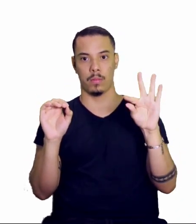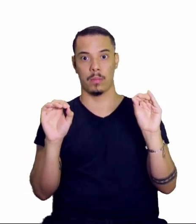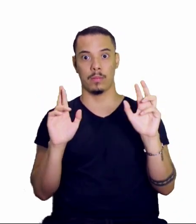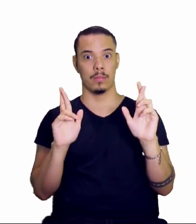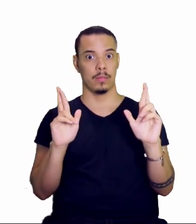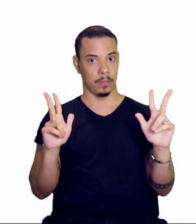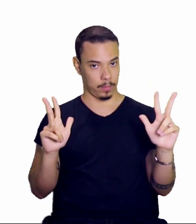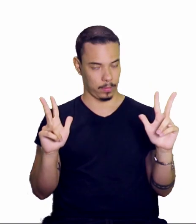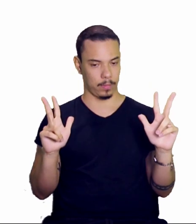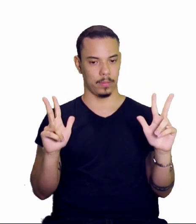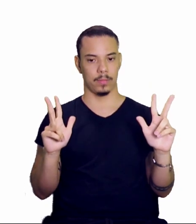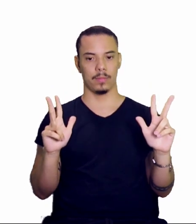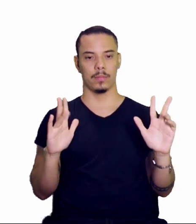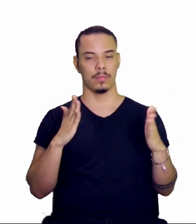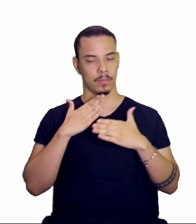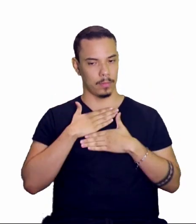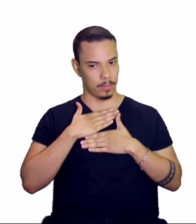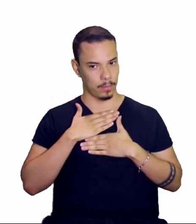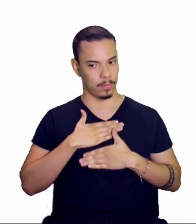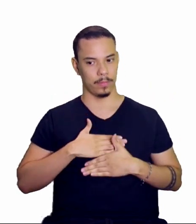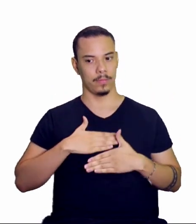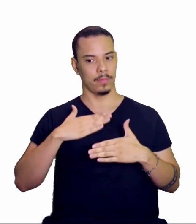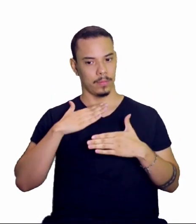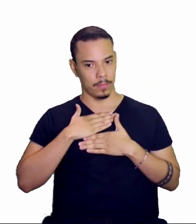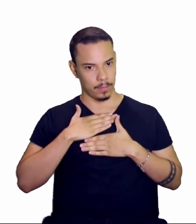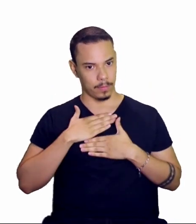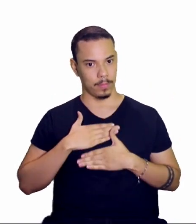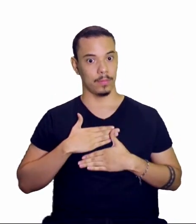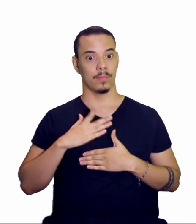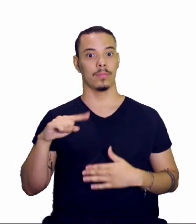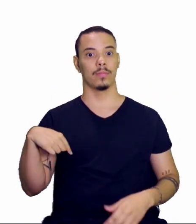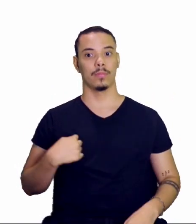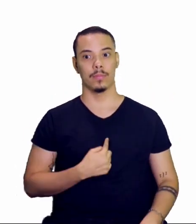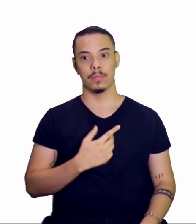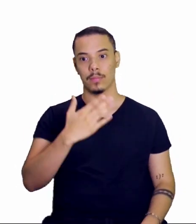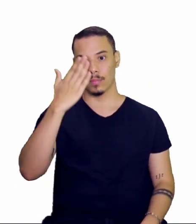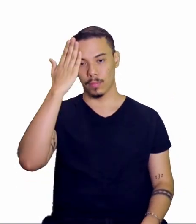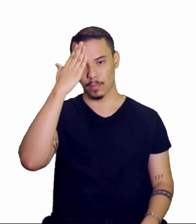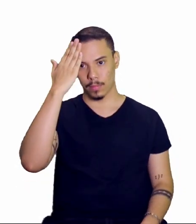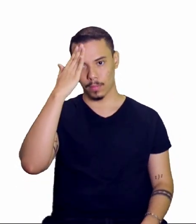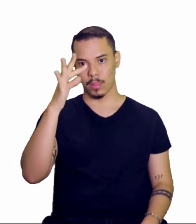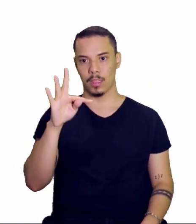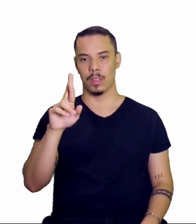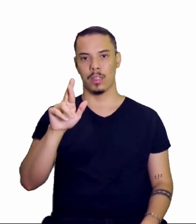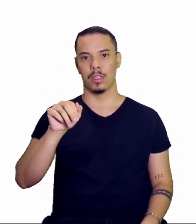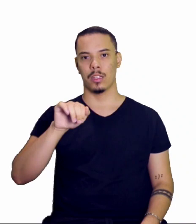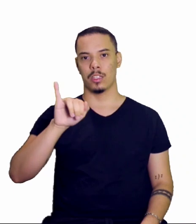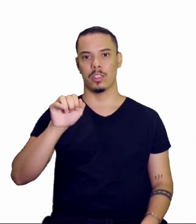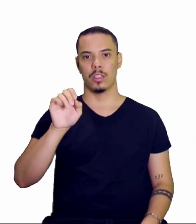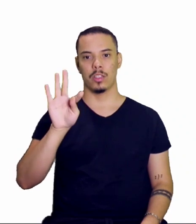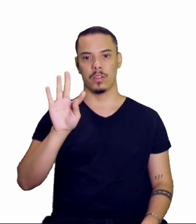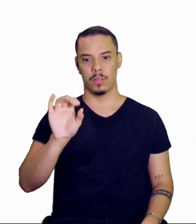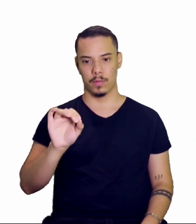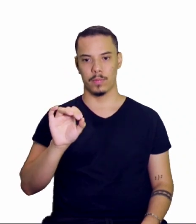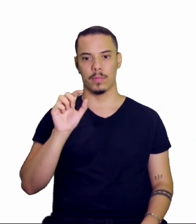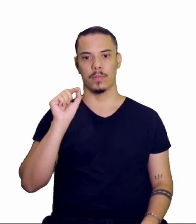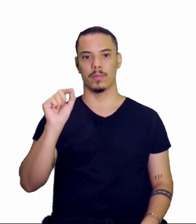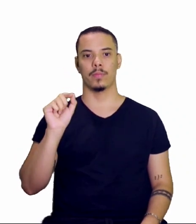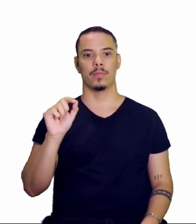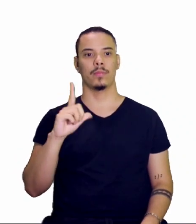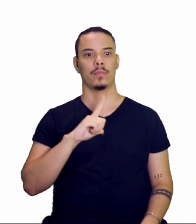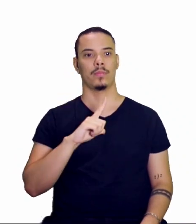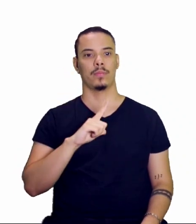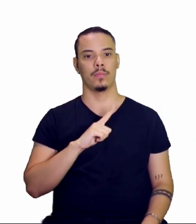preocupe. Não se preocupe, Nós aqui a queremos gente do só trajeto, colocou para somar o azulzinho os nossos ali, valores. isso. Então ali, ó, eu tenho um trecho ali de 50